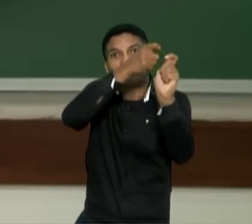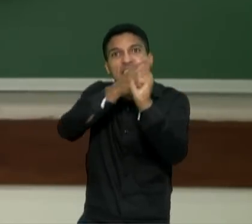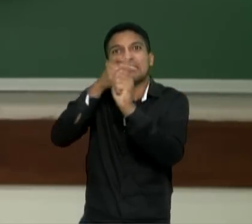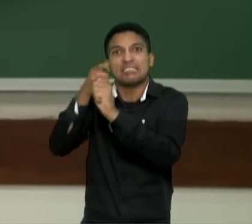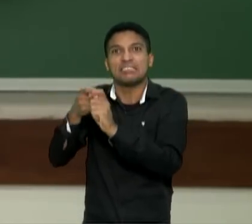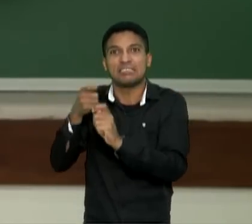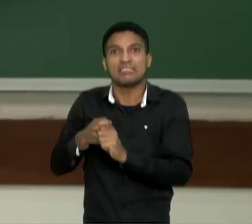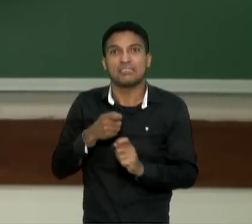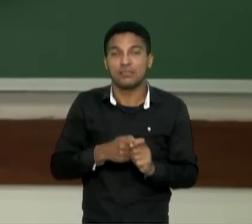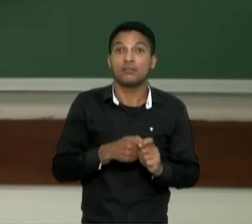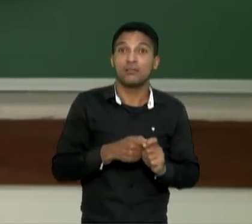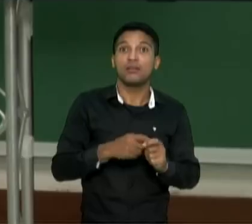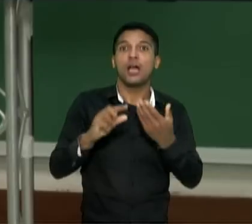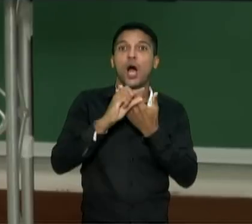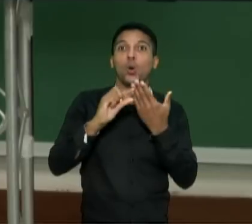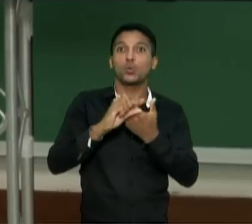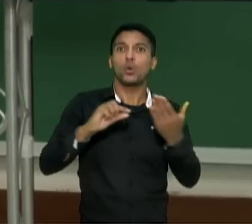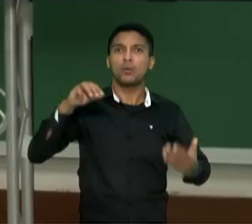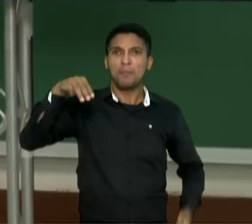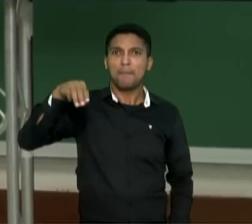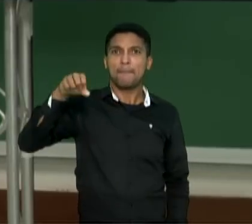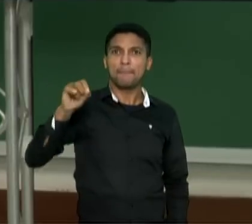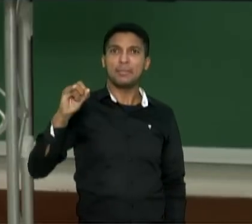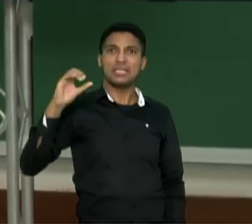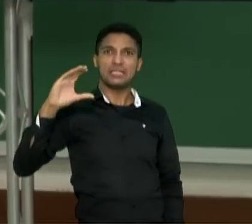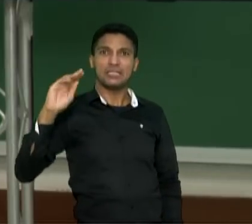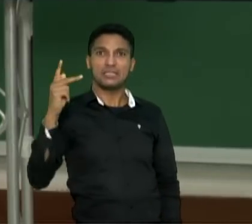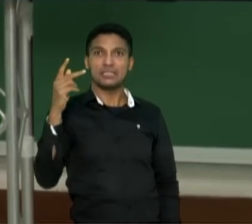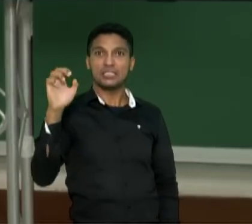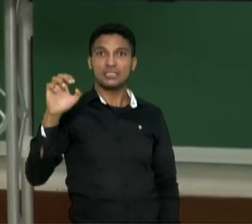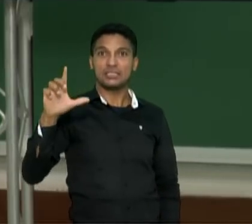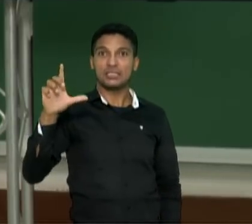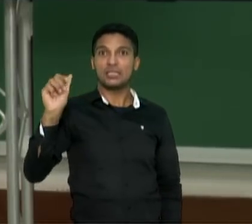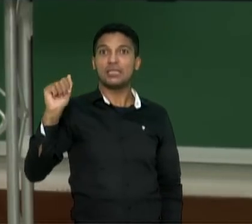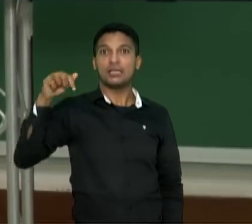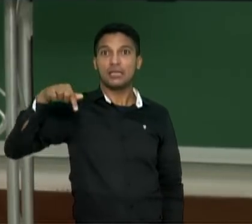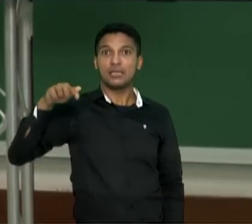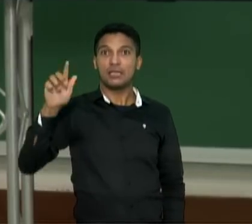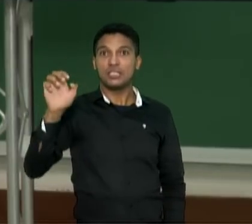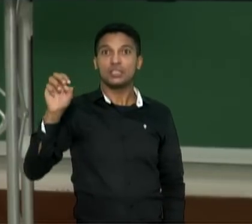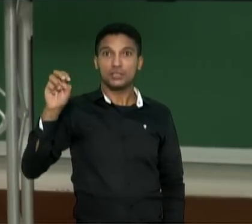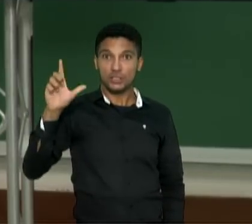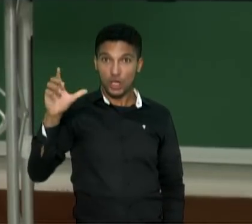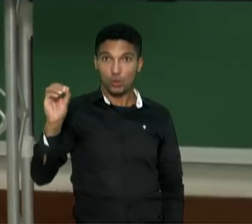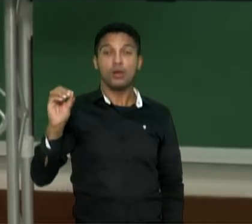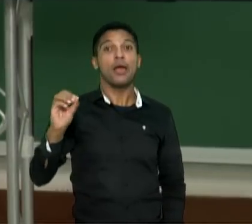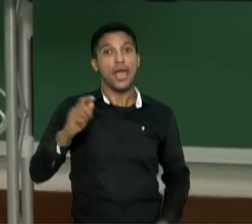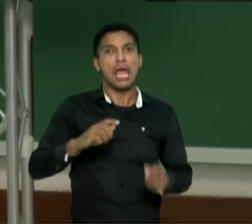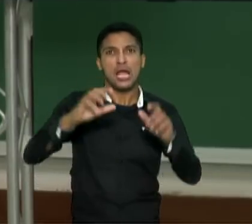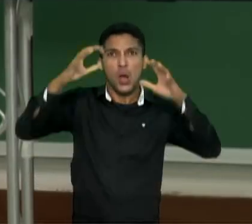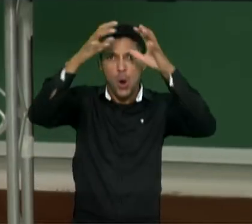ir retirando a figura desse bloco de pedra. Então aqui a gente tem uma